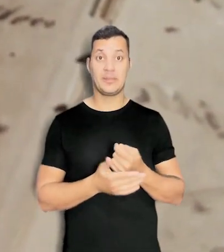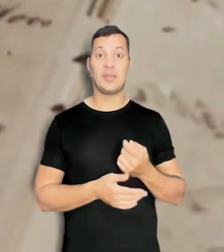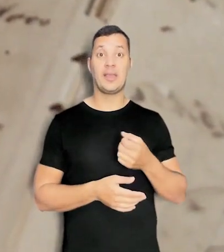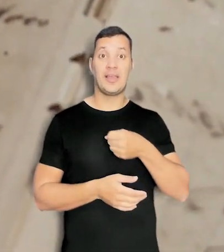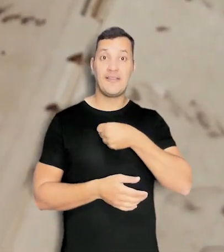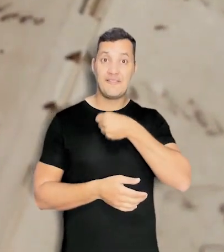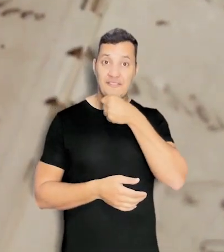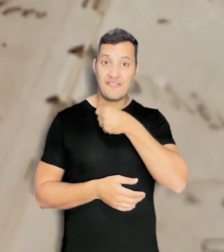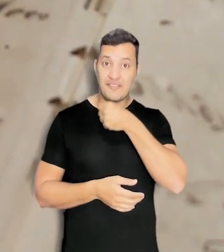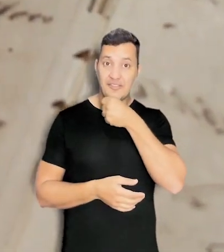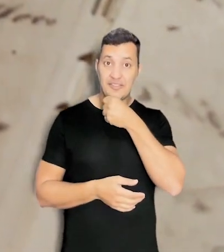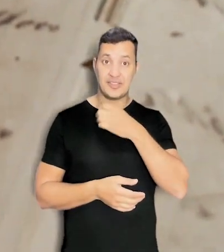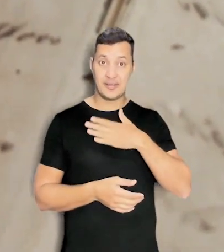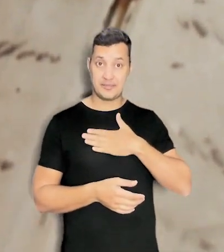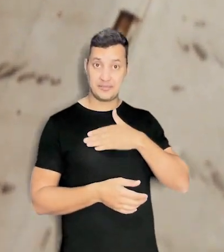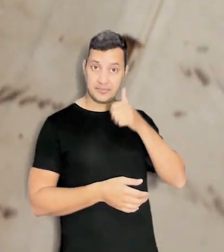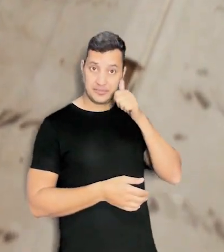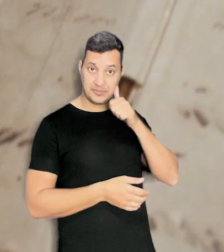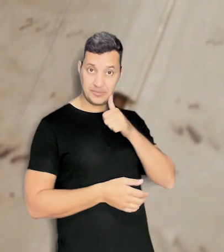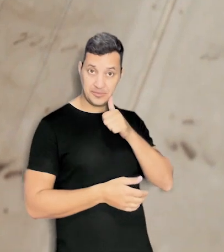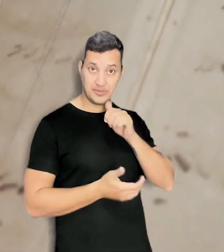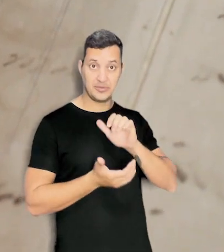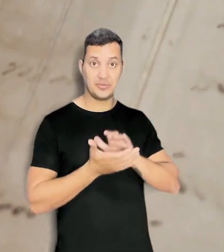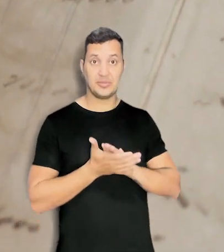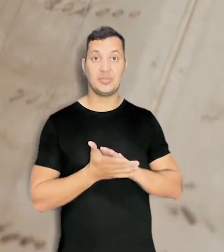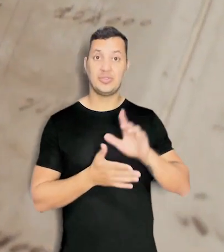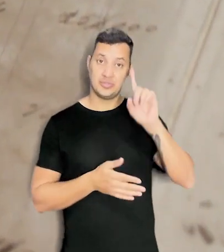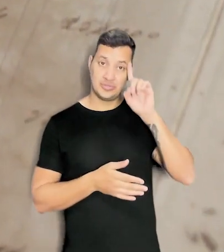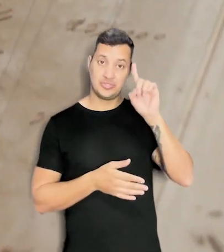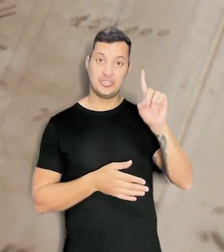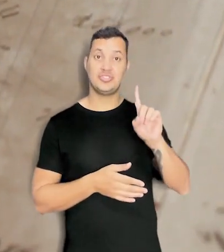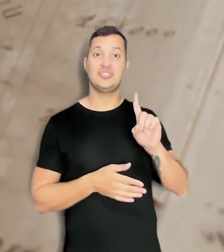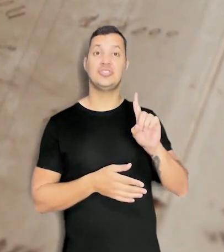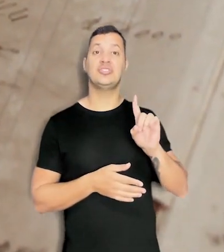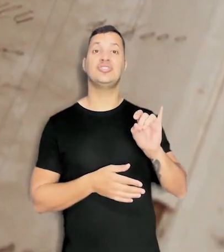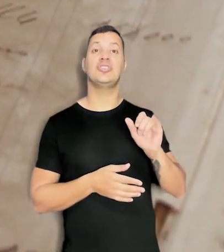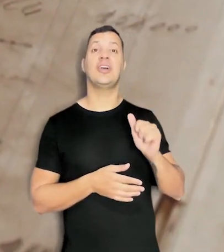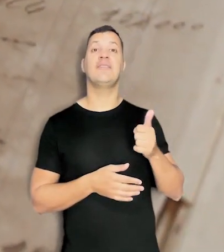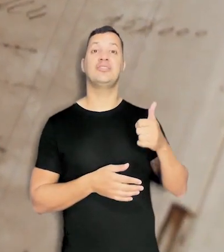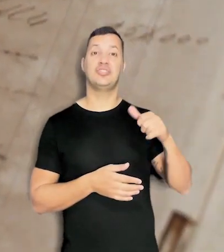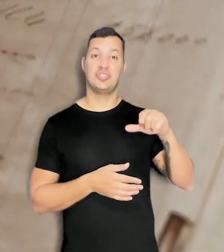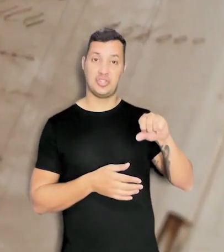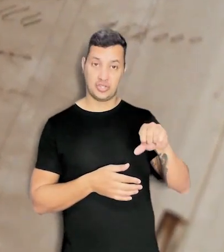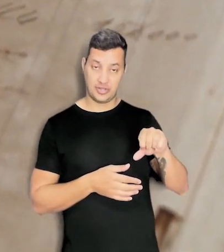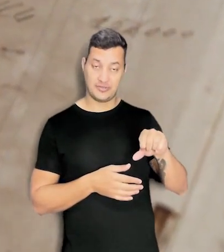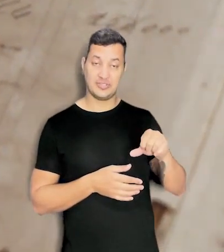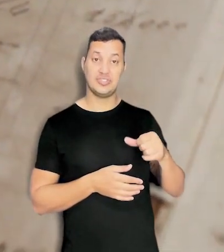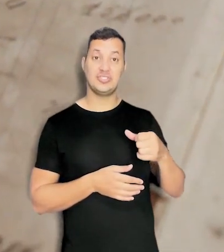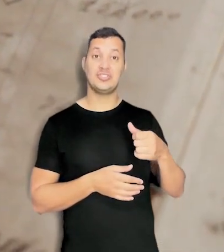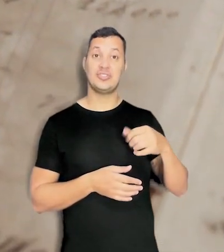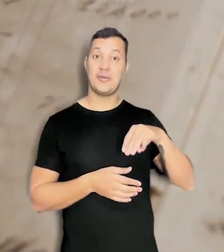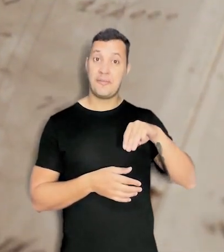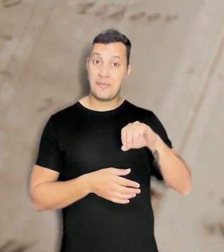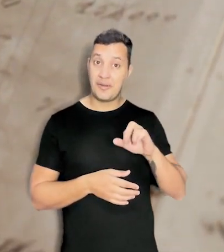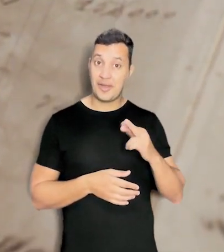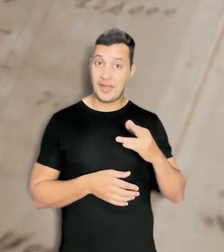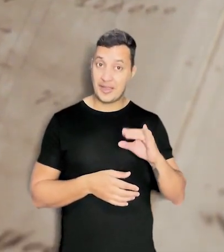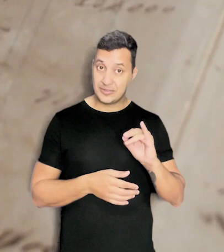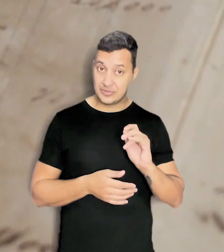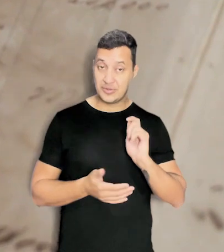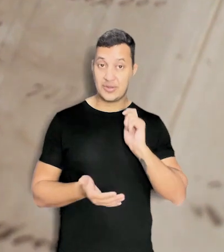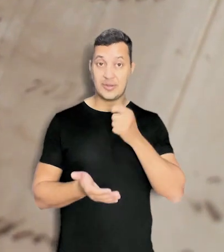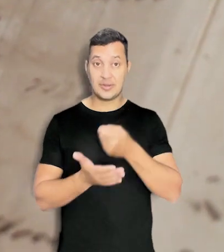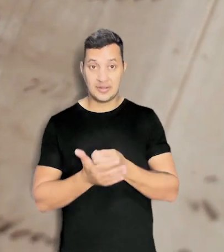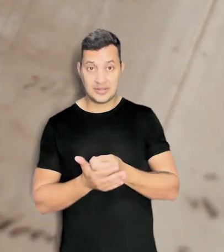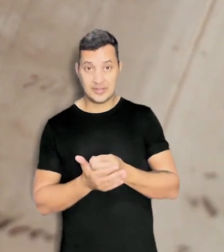trisavô da minha mulher. Dia 29 de março de 1860, pagamento de foros